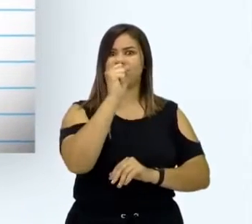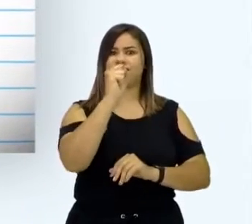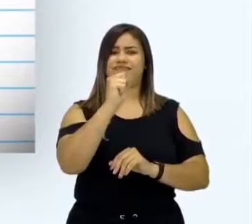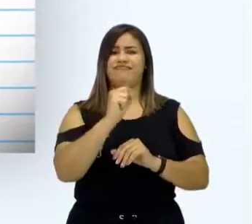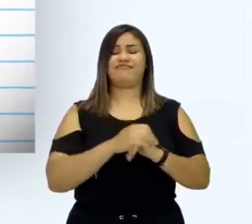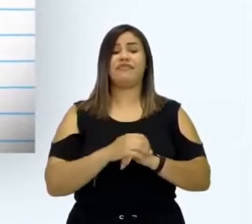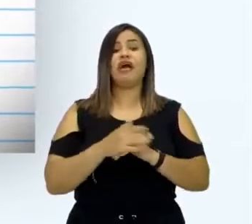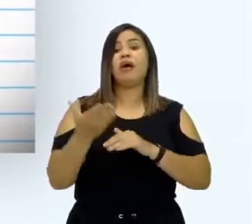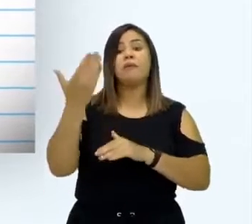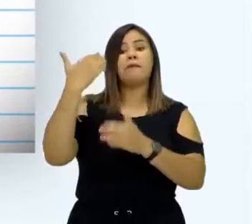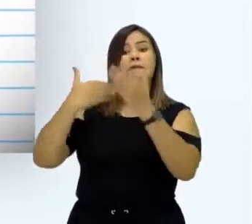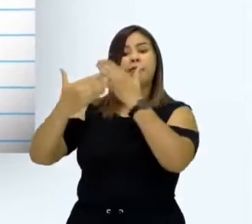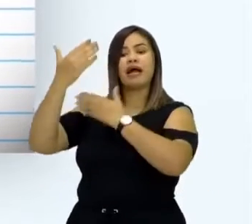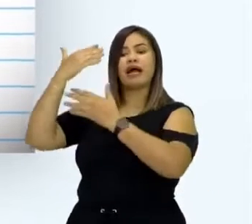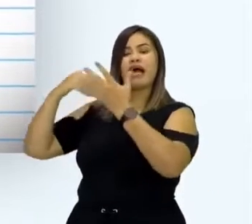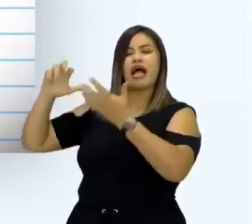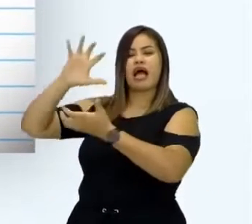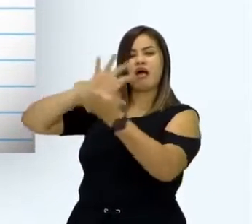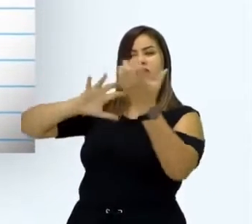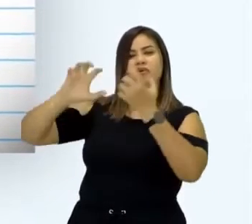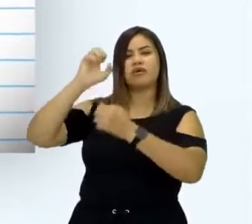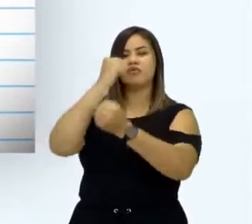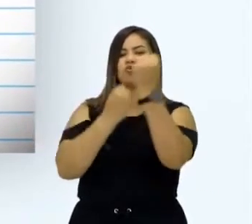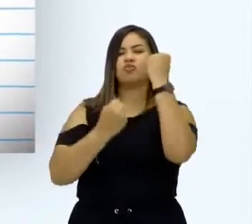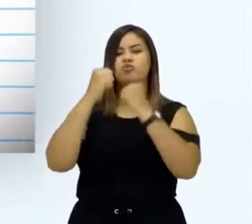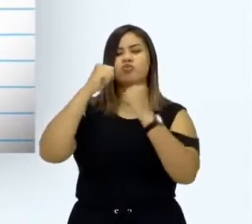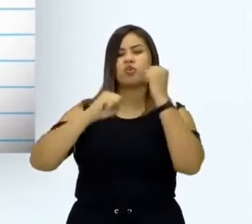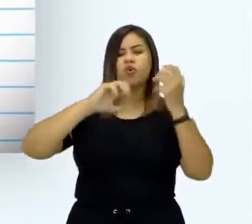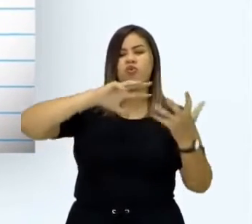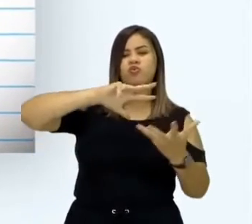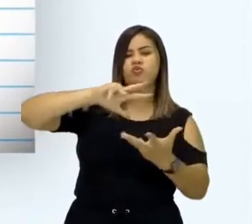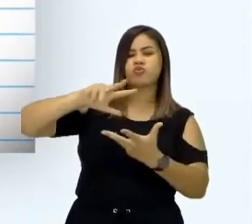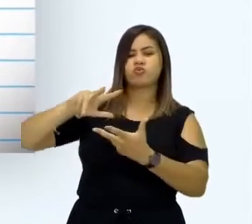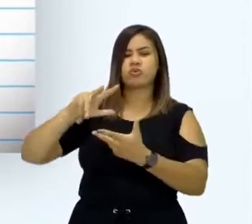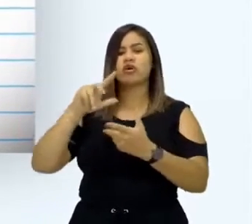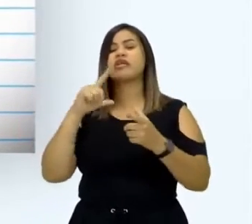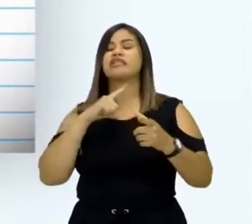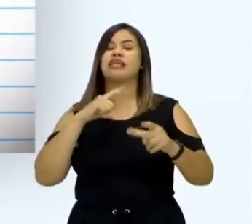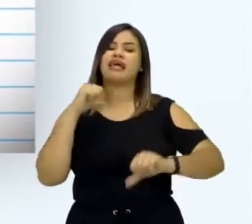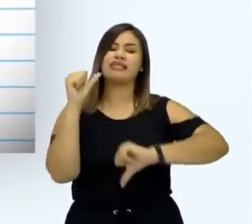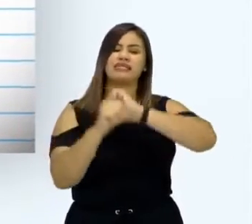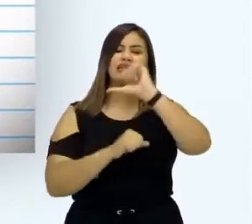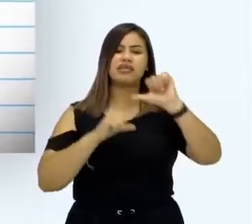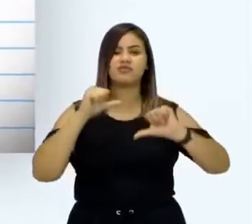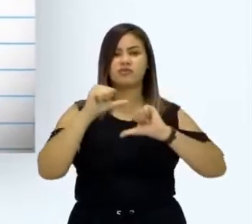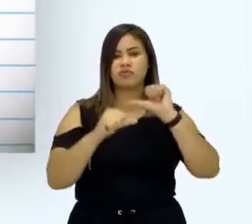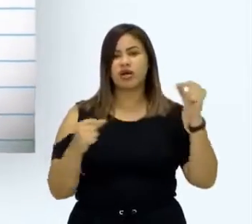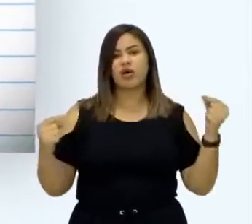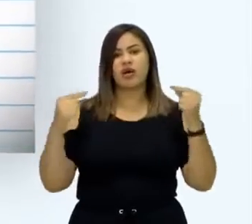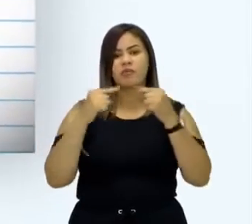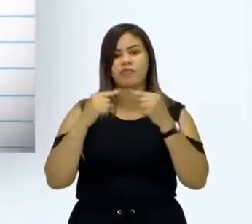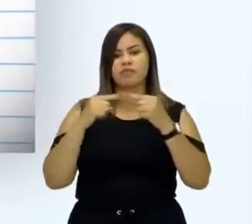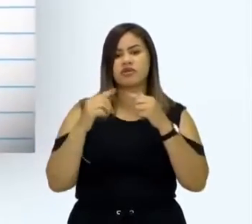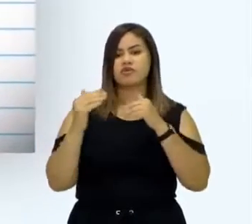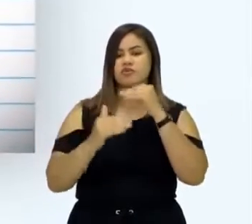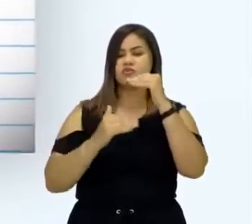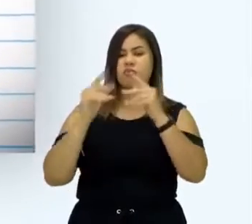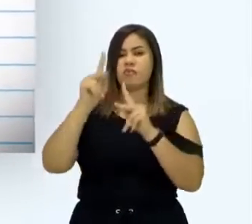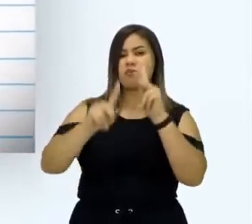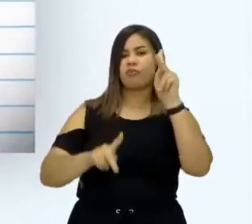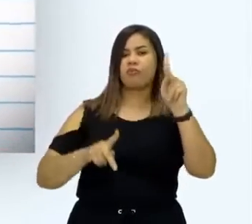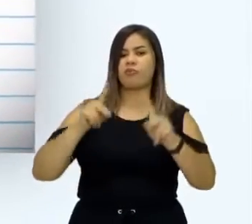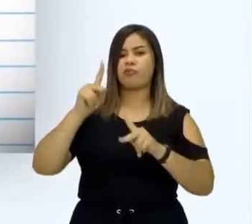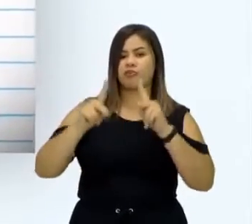alguns séculos. Desde a Revolução Industrial, o planeta tem sido palco de enormes transformações diretamente associadas ao crescimento